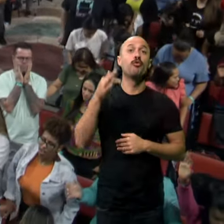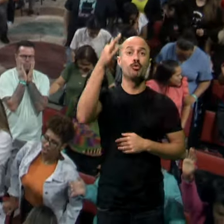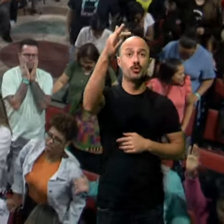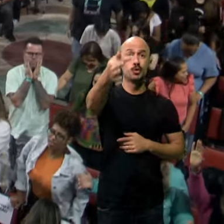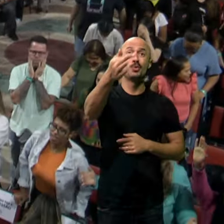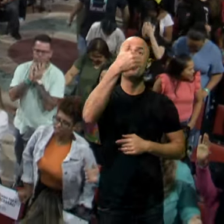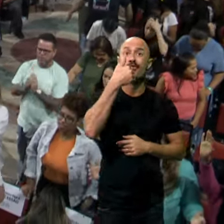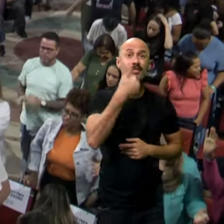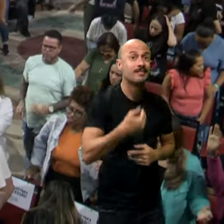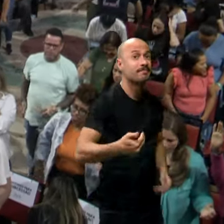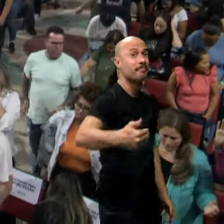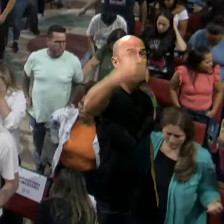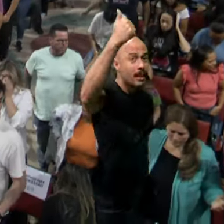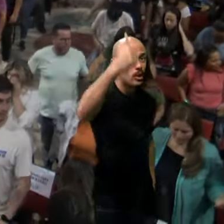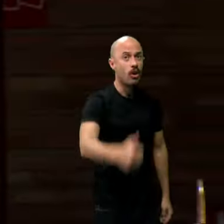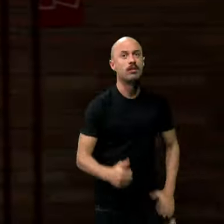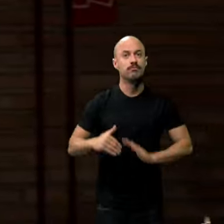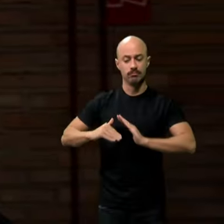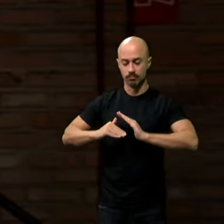maior.